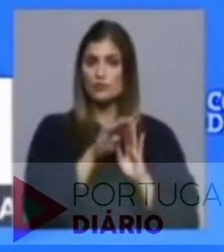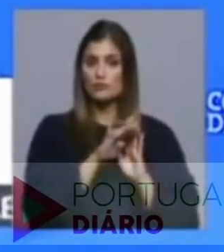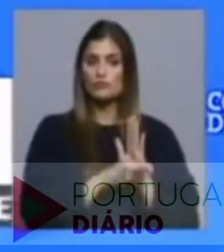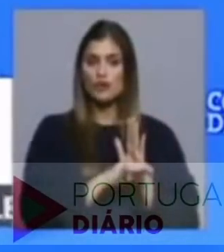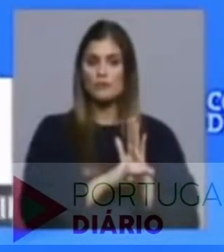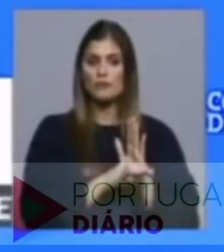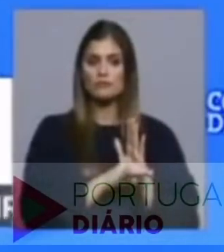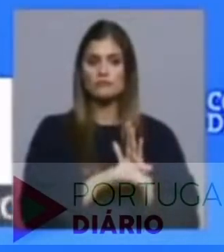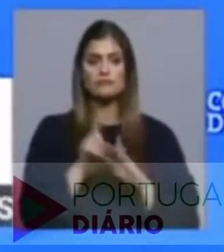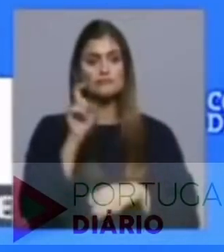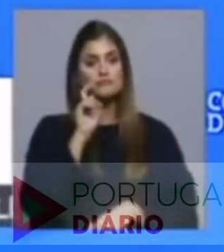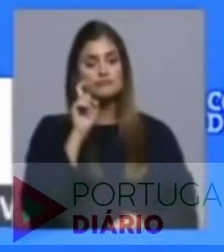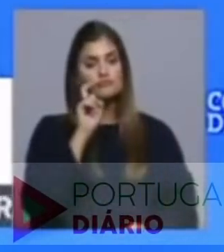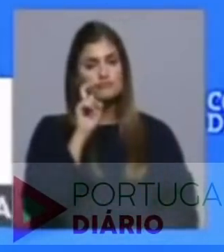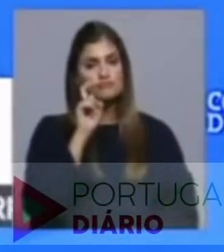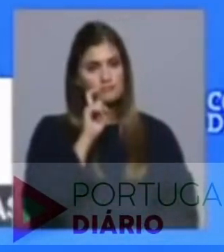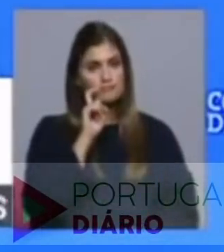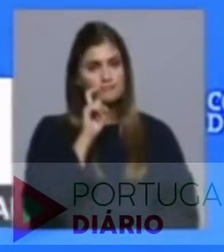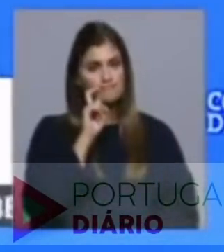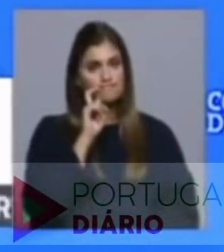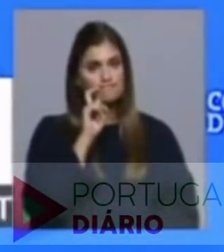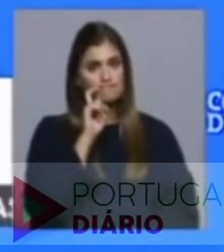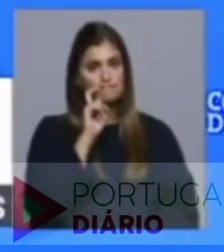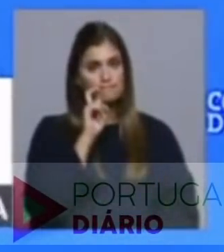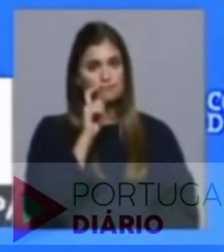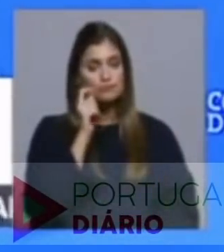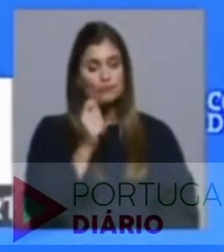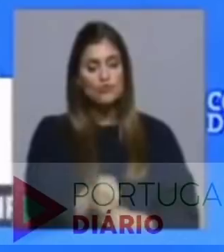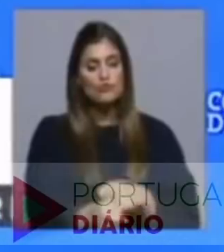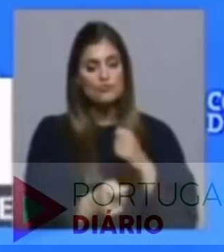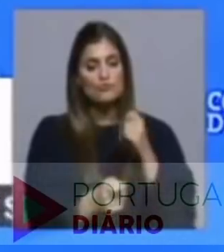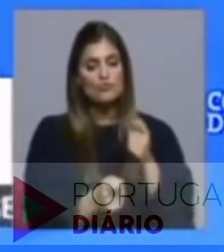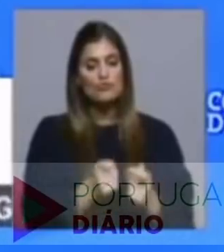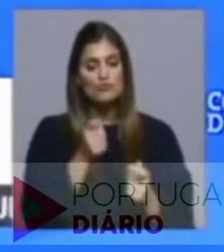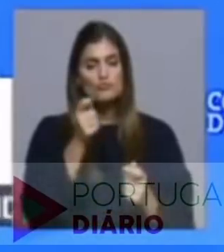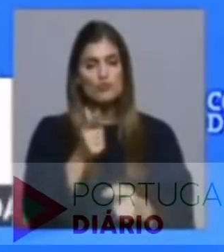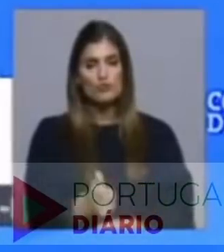muito conservador, a